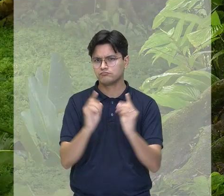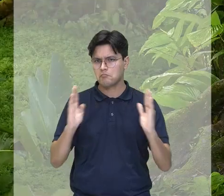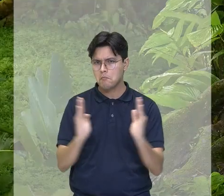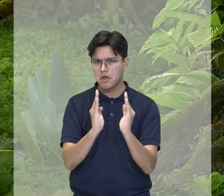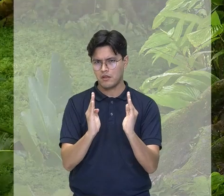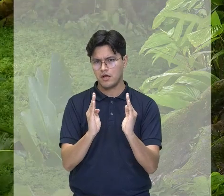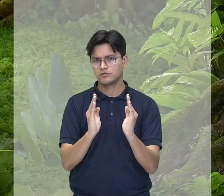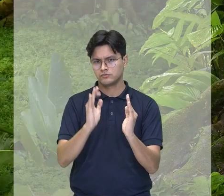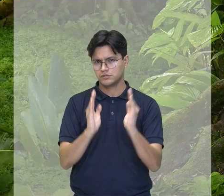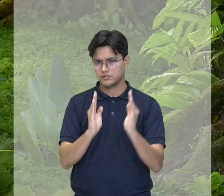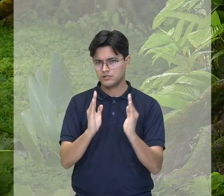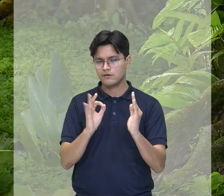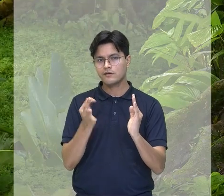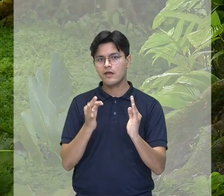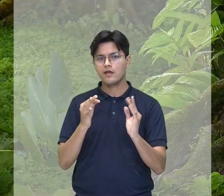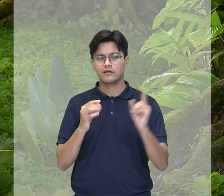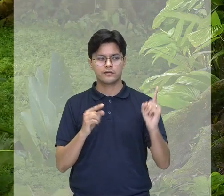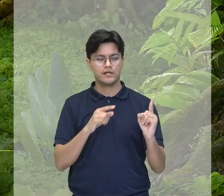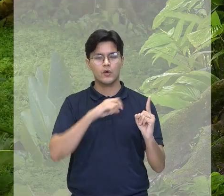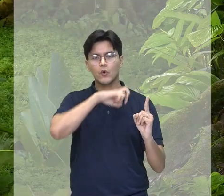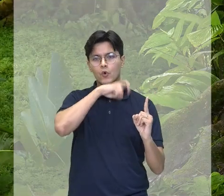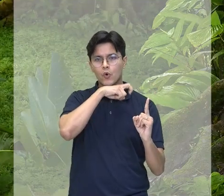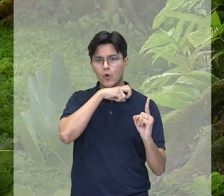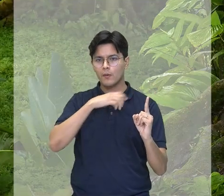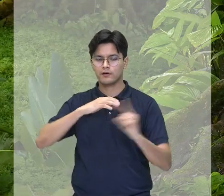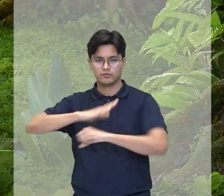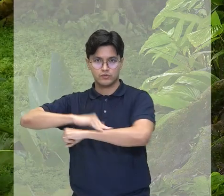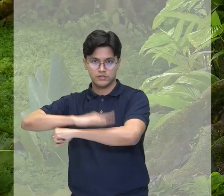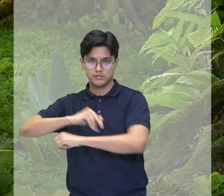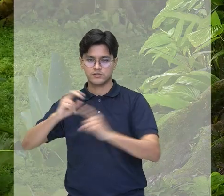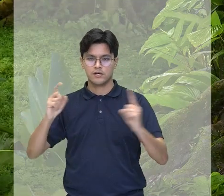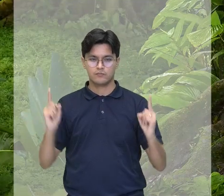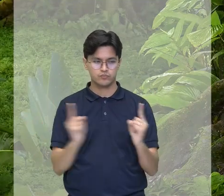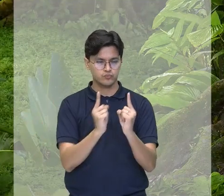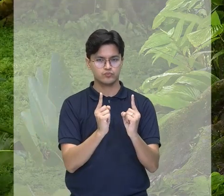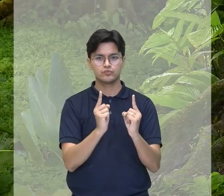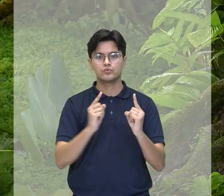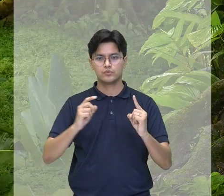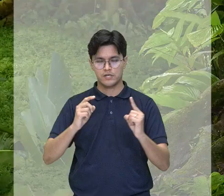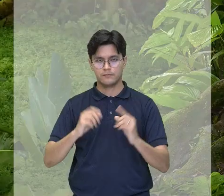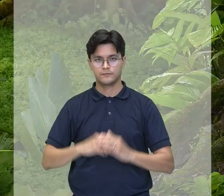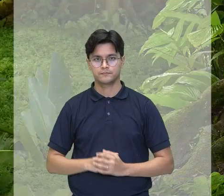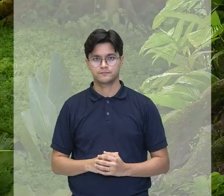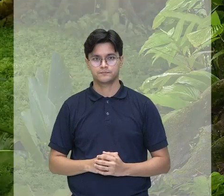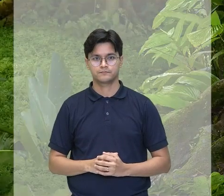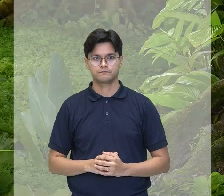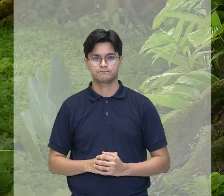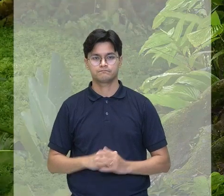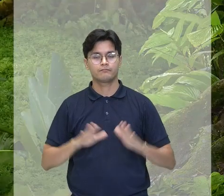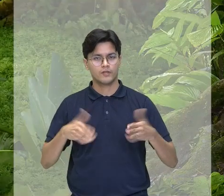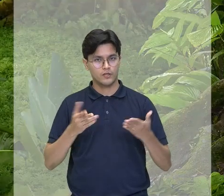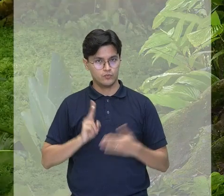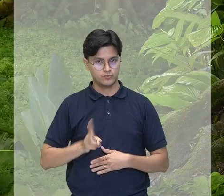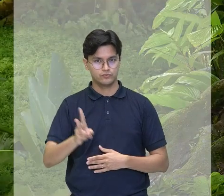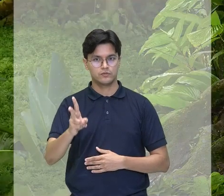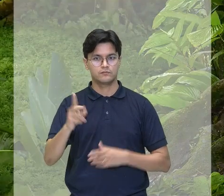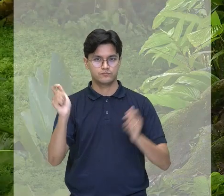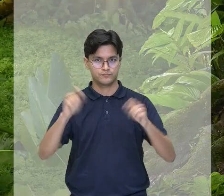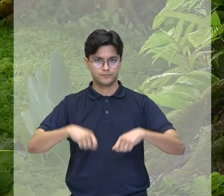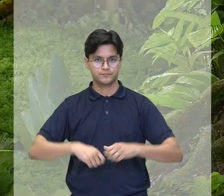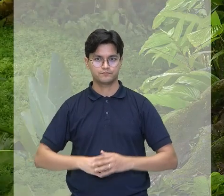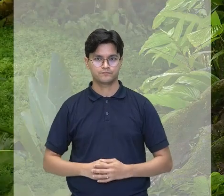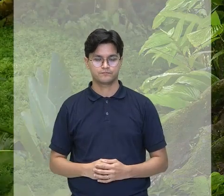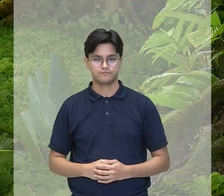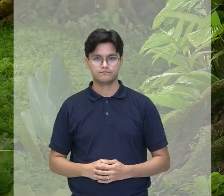temos, que é o encontro dele com a Dona Surucucu, né? Do Sapo Tarubequê com a Dona Surucucu. Podemos seguir. Diálogo entre